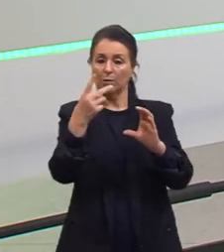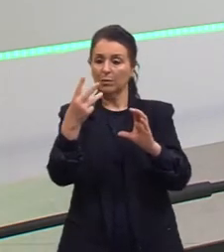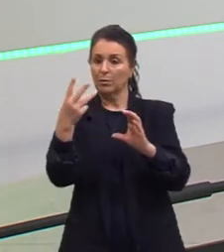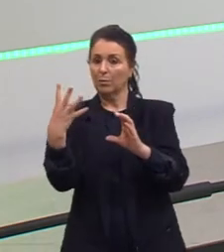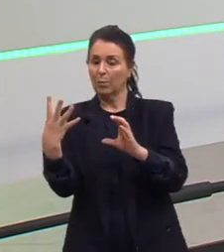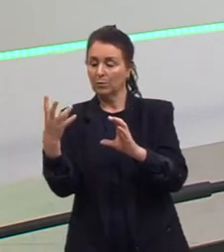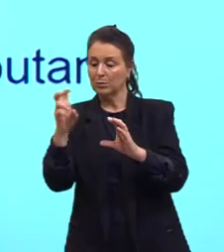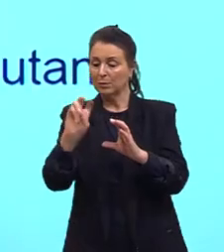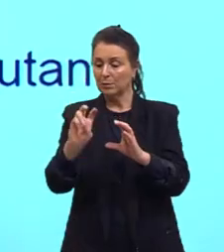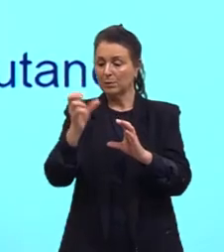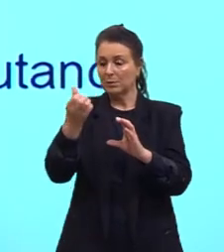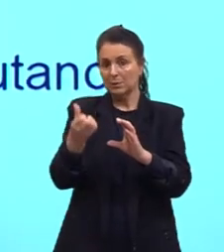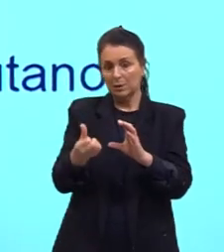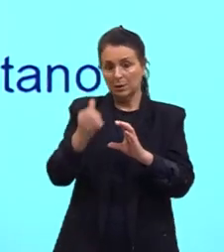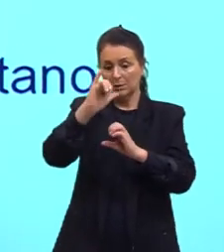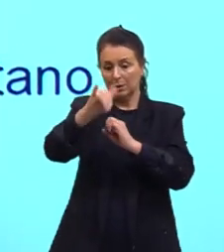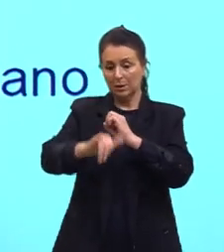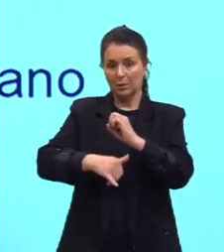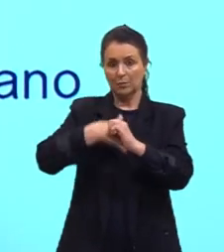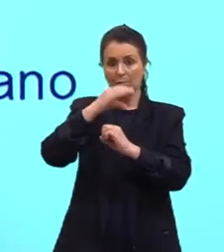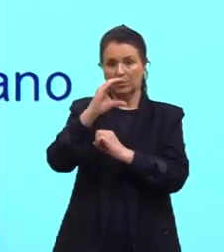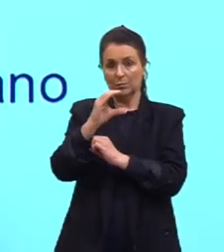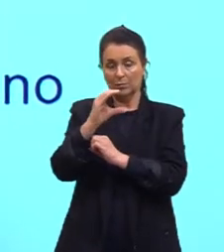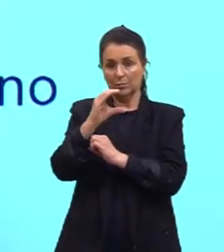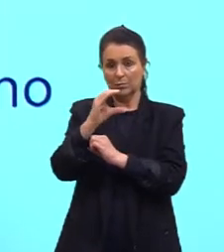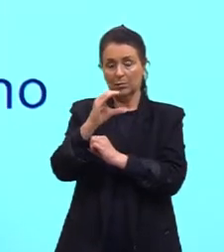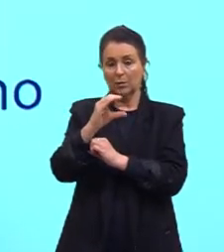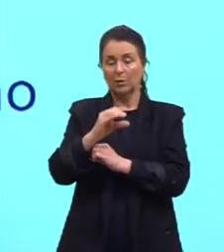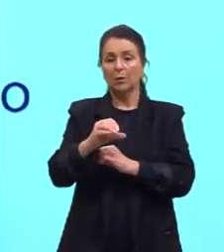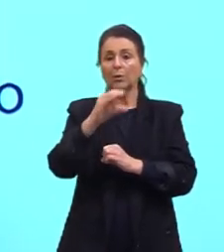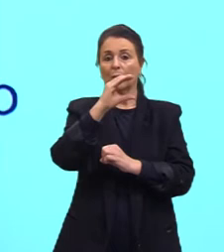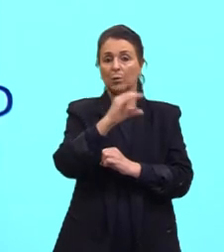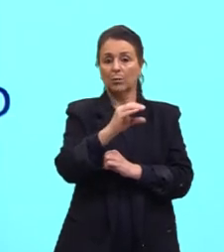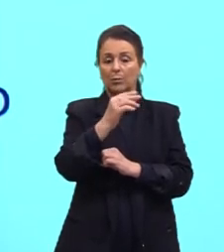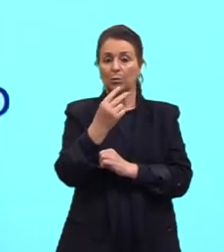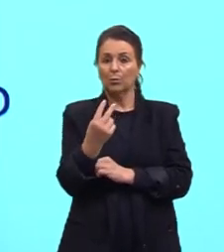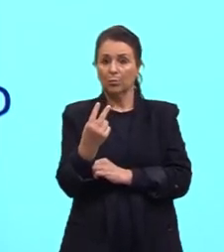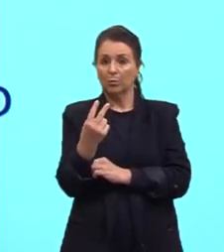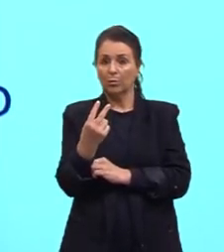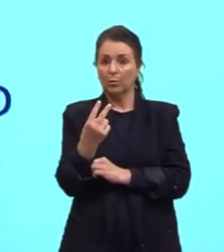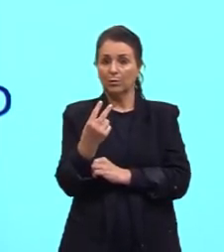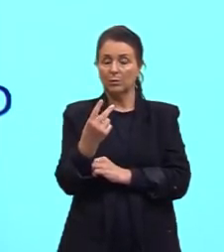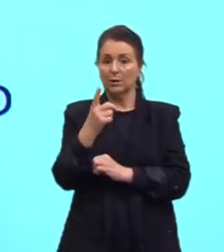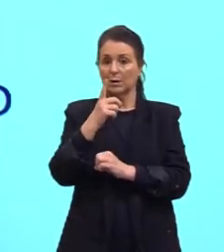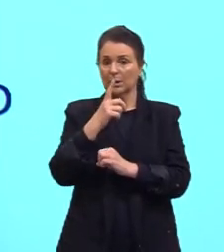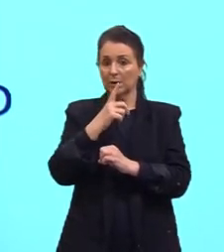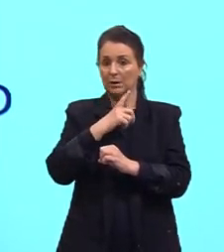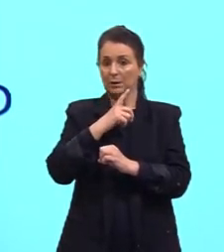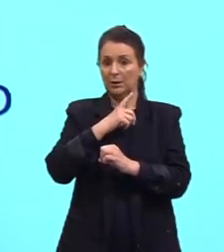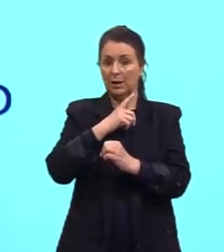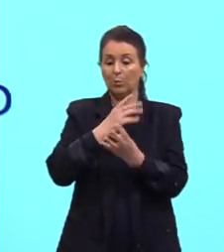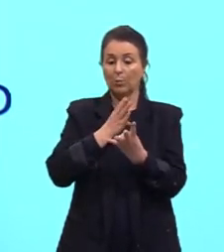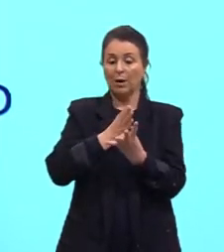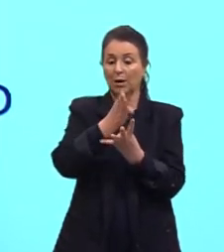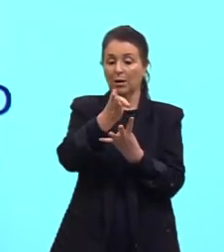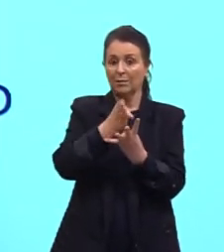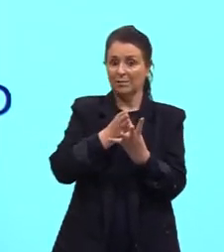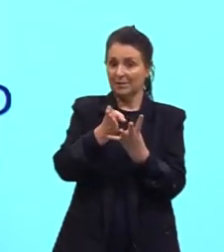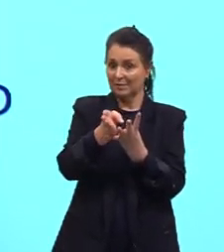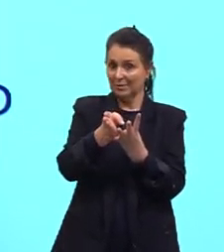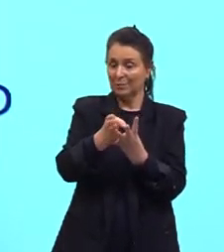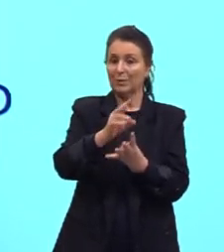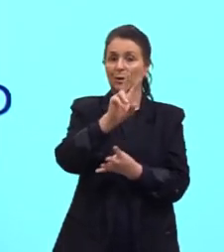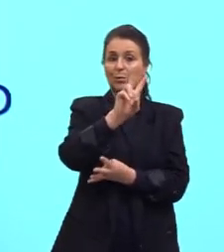quatro cinco seis átomos de carbono no carbono dois eu tenho uma ramificação que é um dois